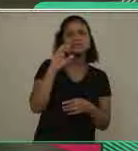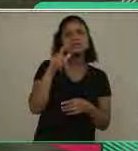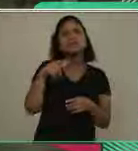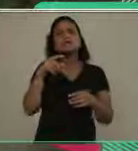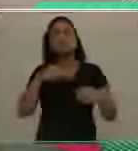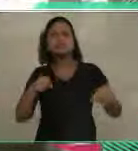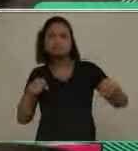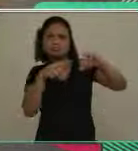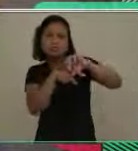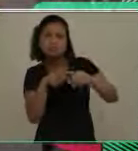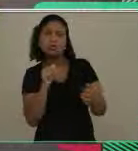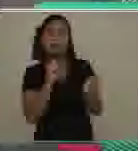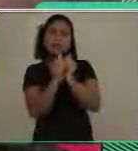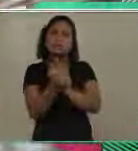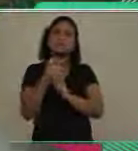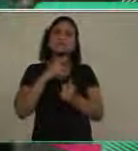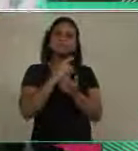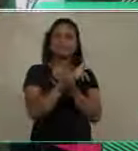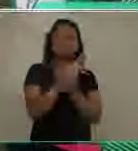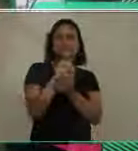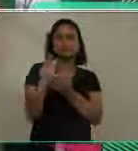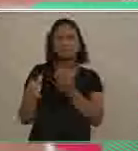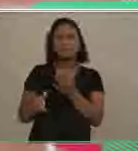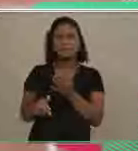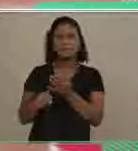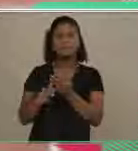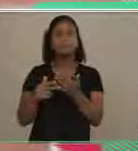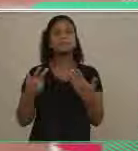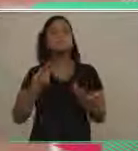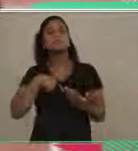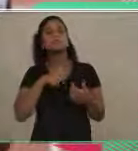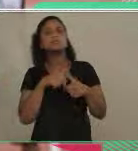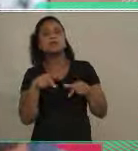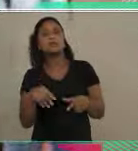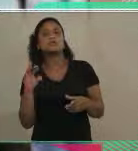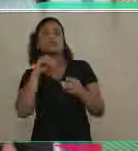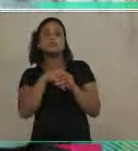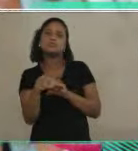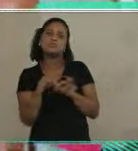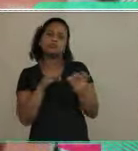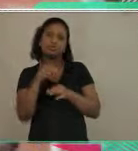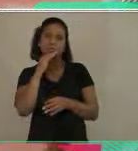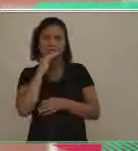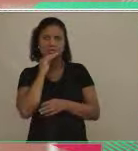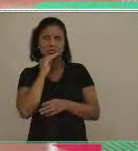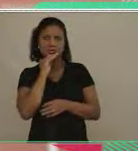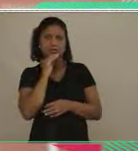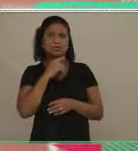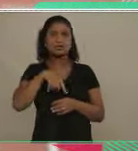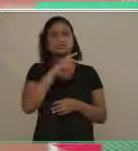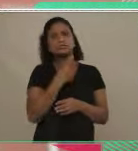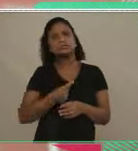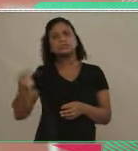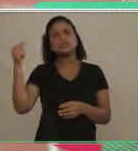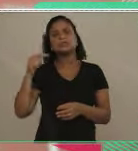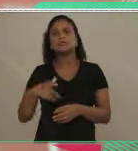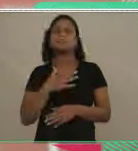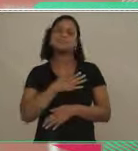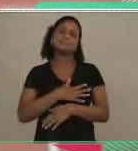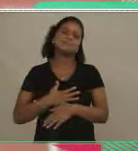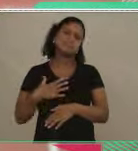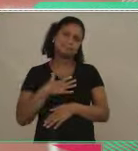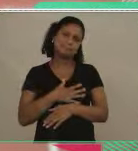bola ao arco, atletismo e temos vários campeões aí hoje, né? E é uma honra para a gente estar